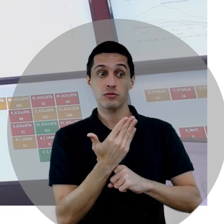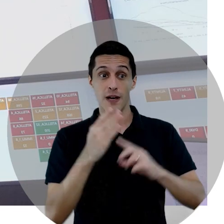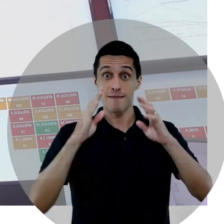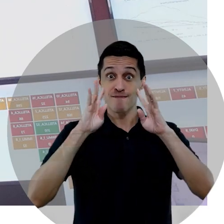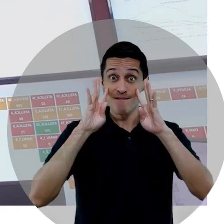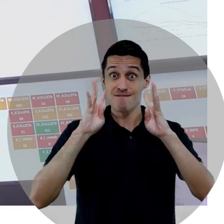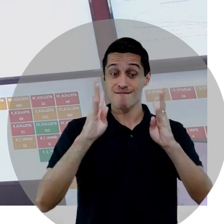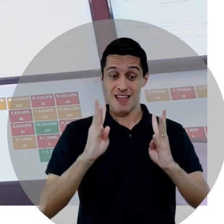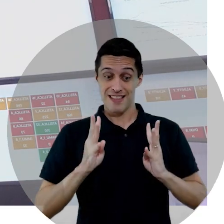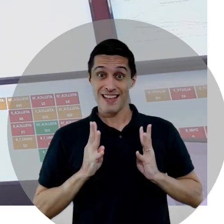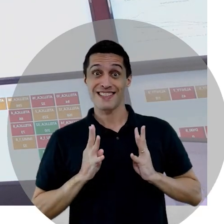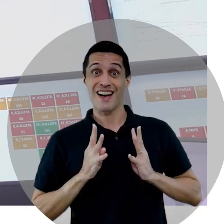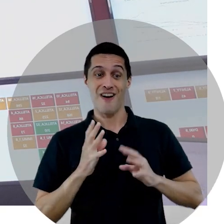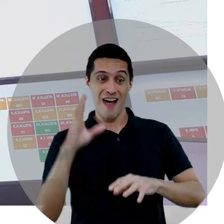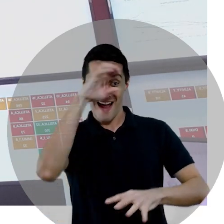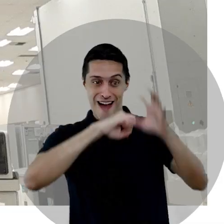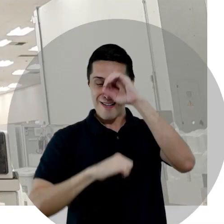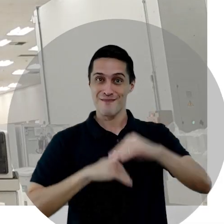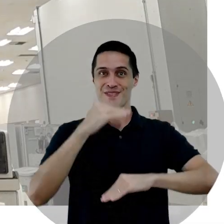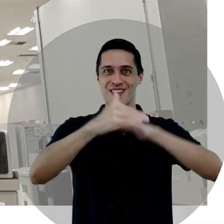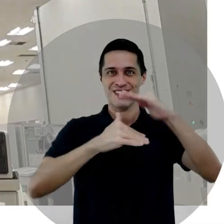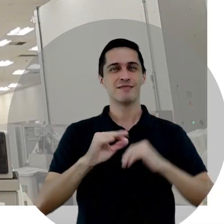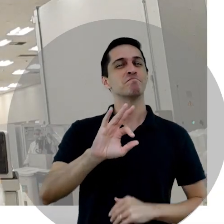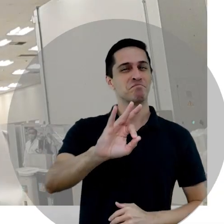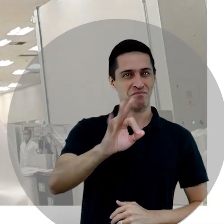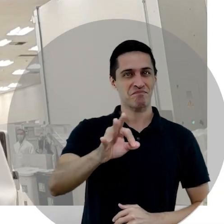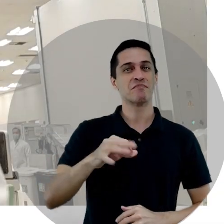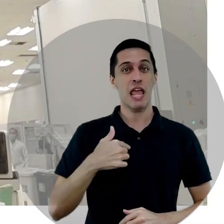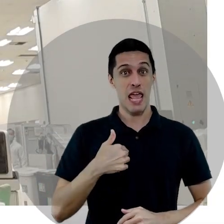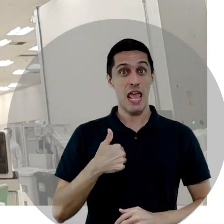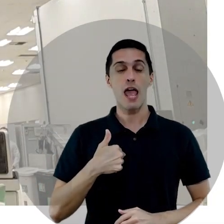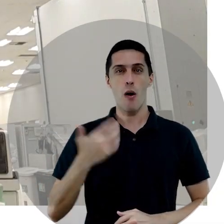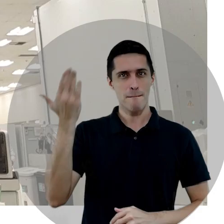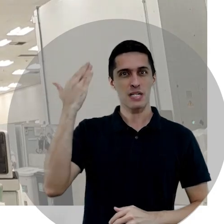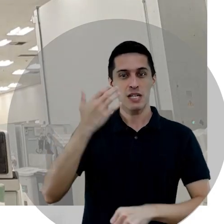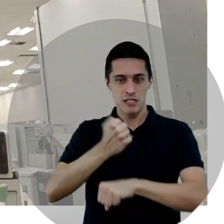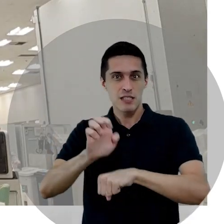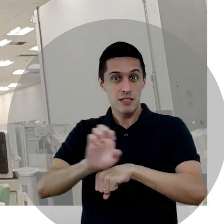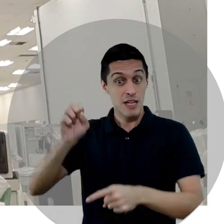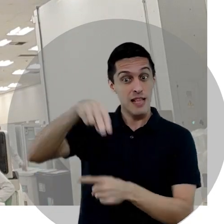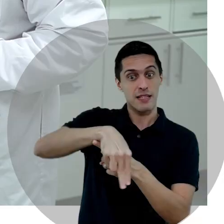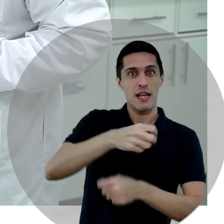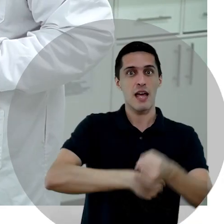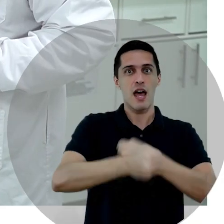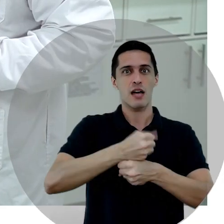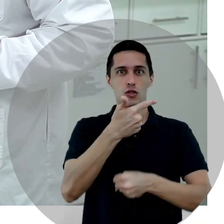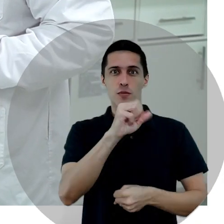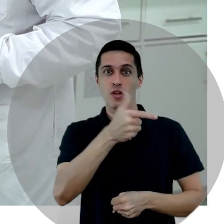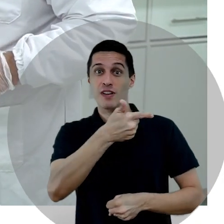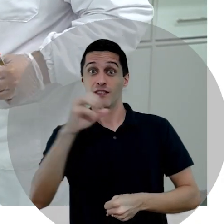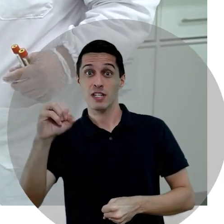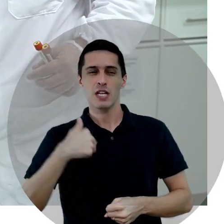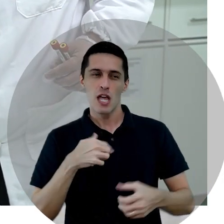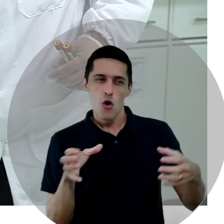aprendizado de nós, estagiários. Não é mesmo, Thiago? Exatamente, Ana. Eu, por exemplo, fui estagiário da turma de 2020, acompanhei a